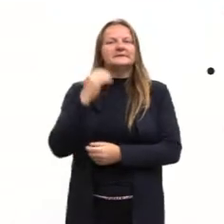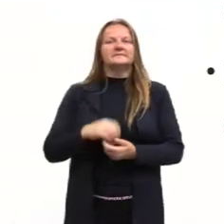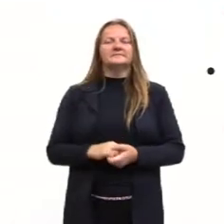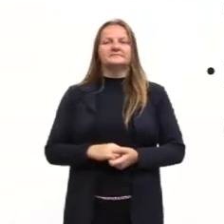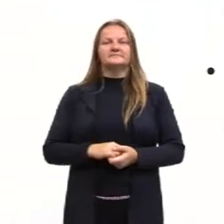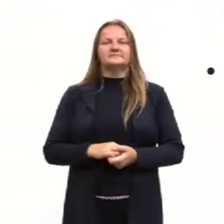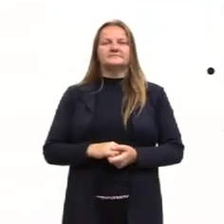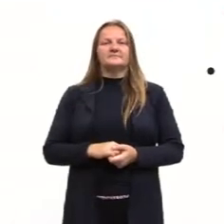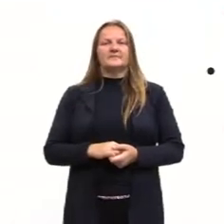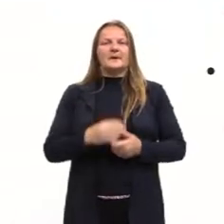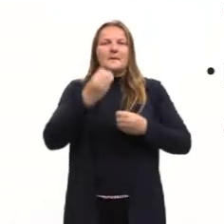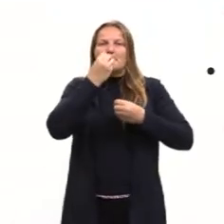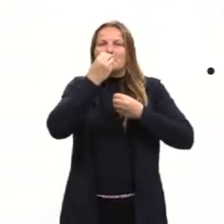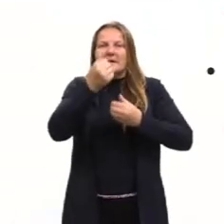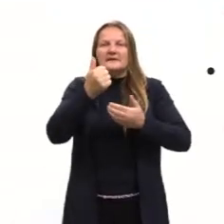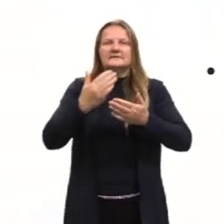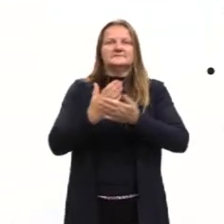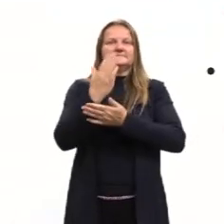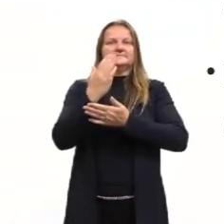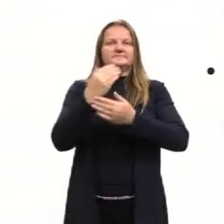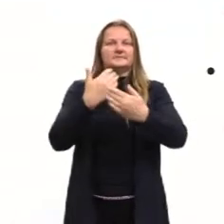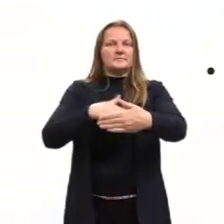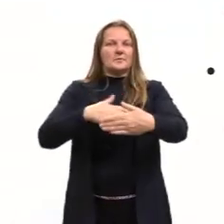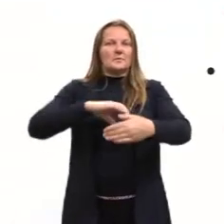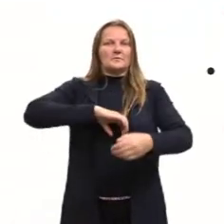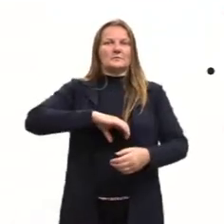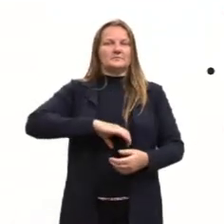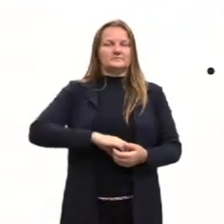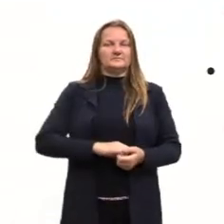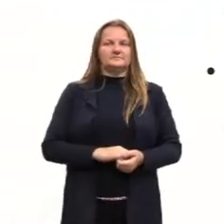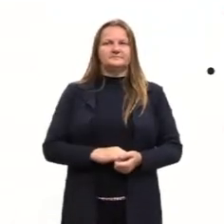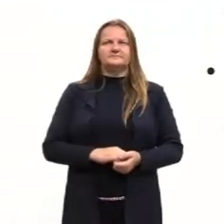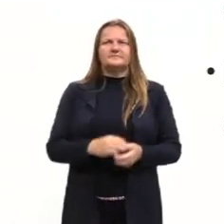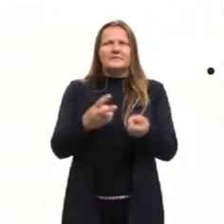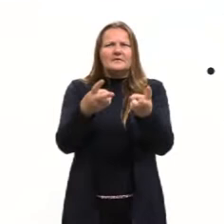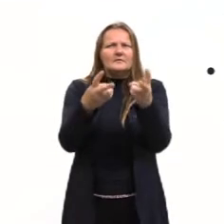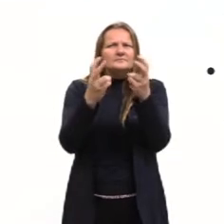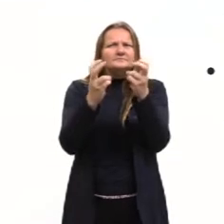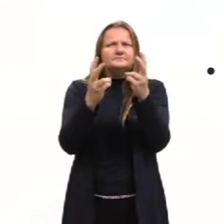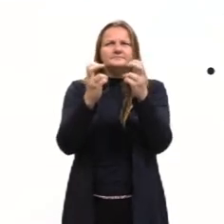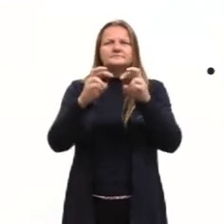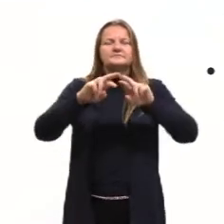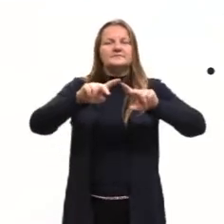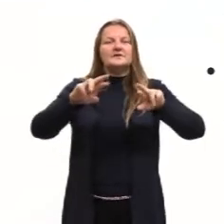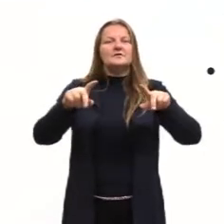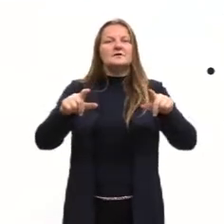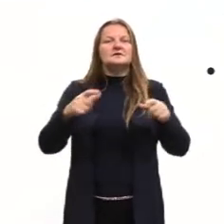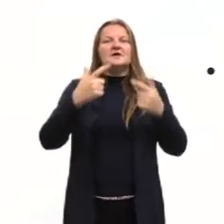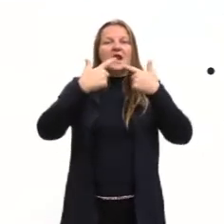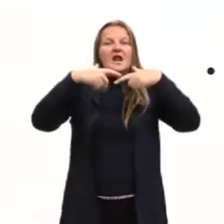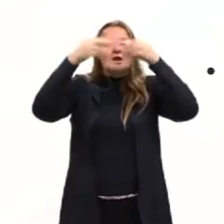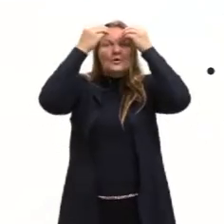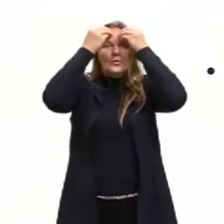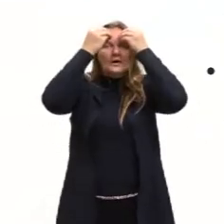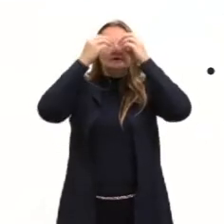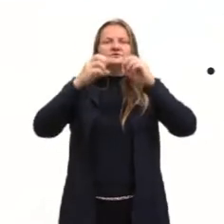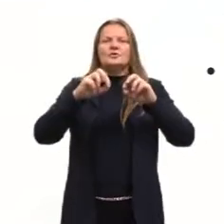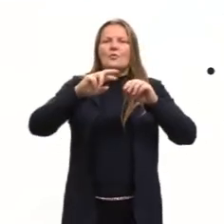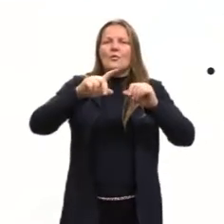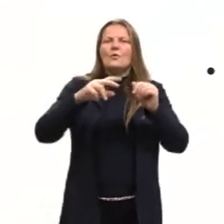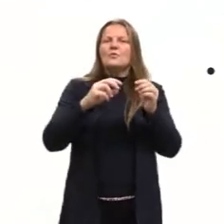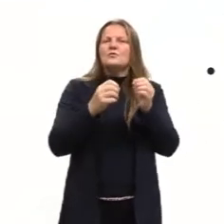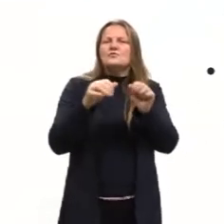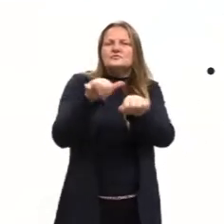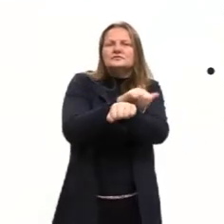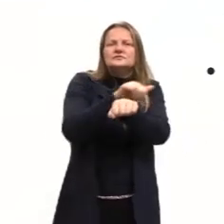para poder se dar bem aí na prova de língua portuguesa: identificar as diferentes linguagens e os seus